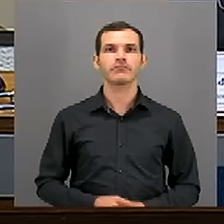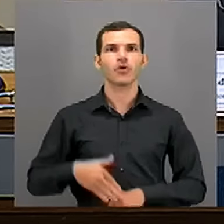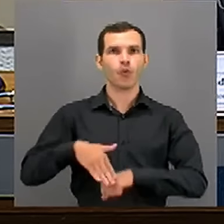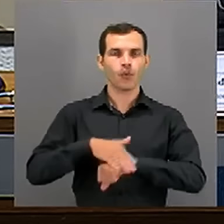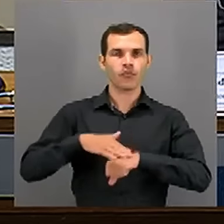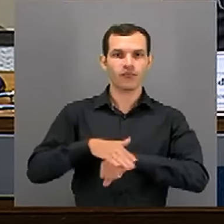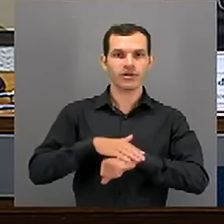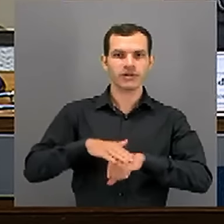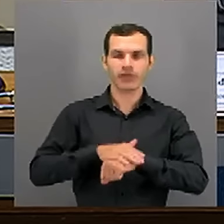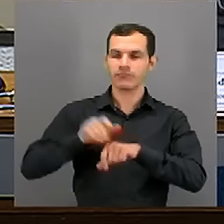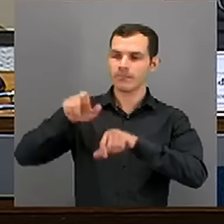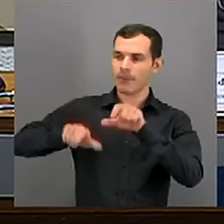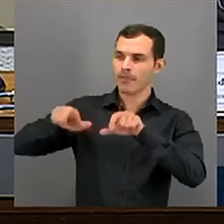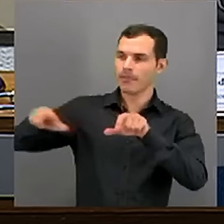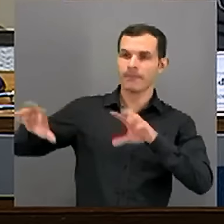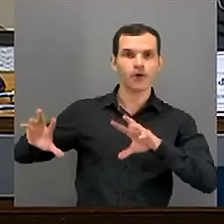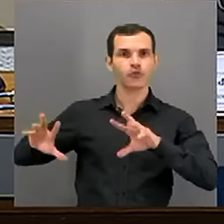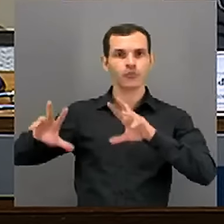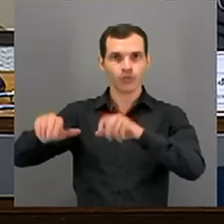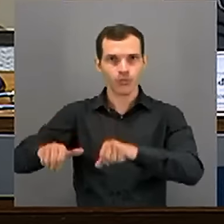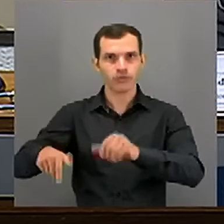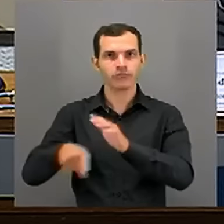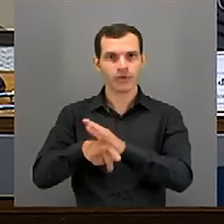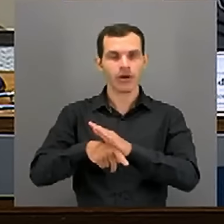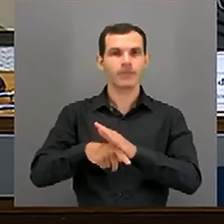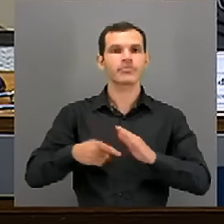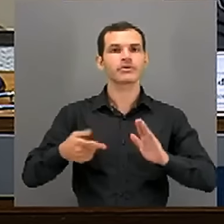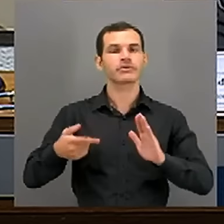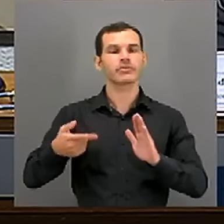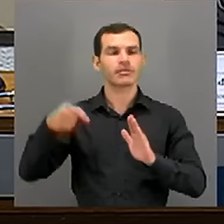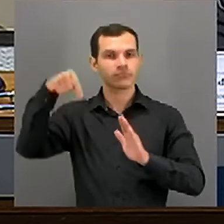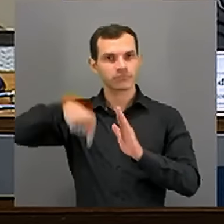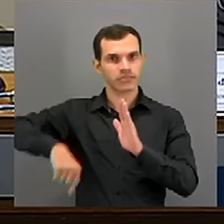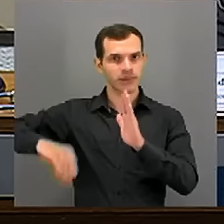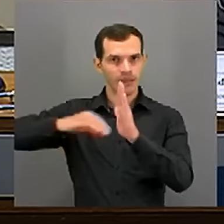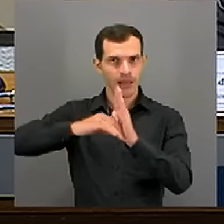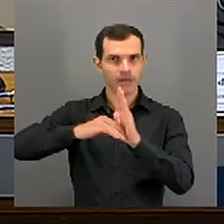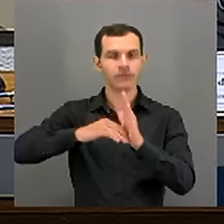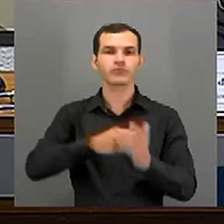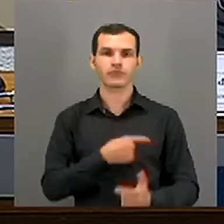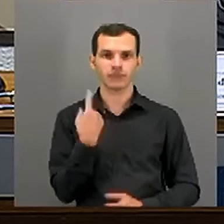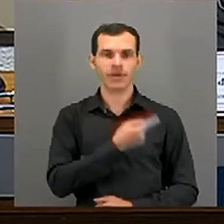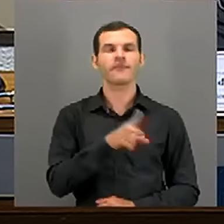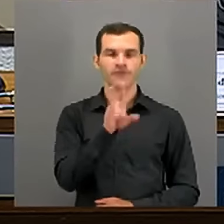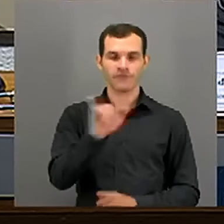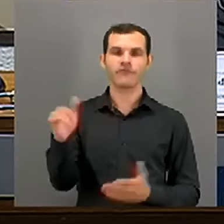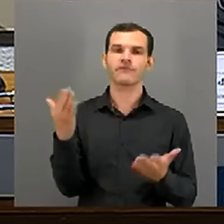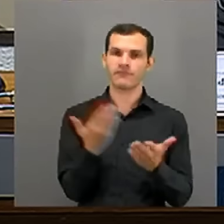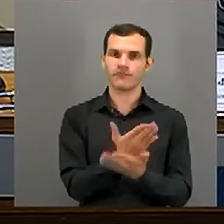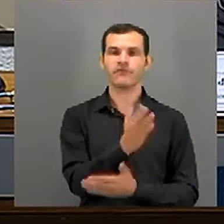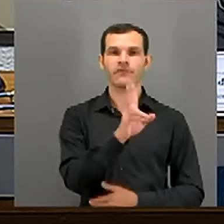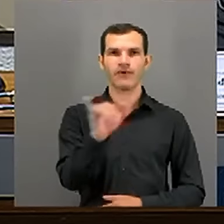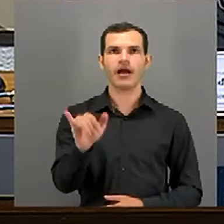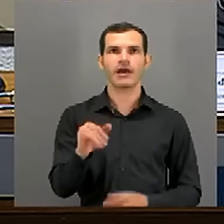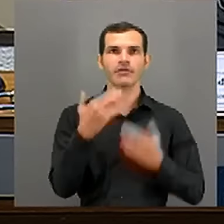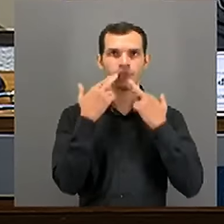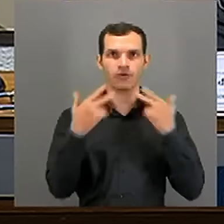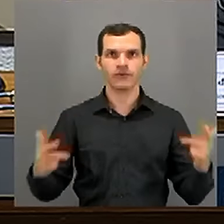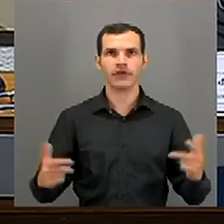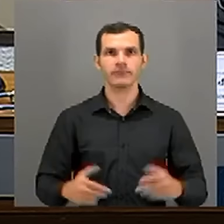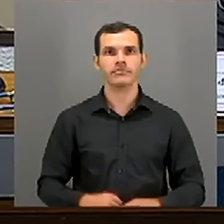os companheiros e companheiras do Senado Federal, nós teremos a aprovação dessa